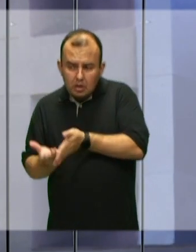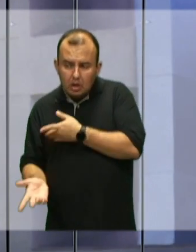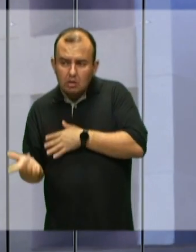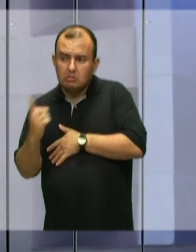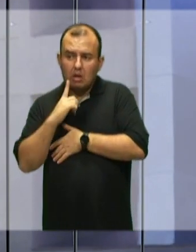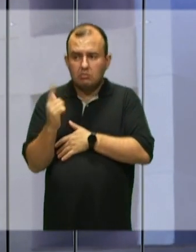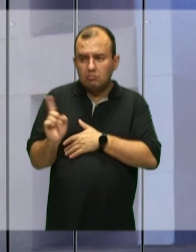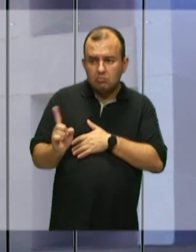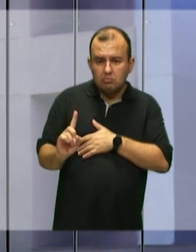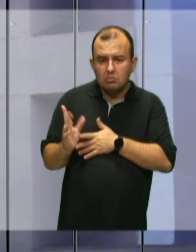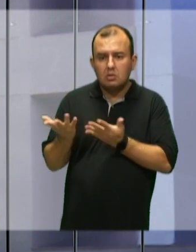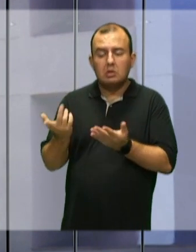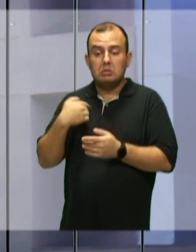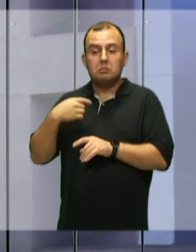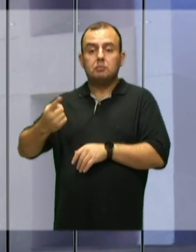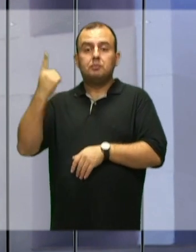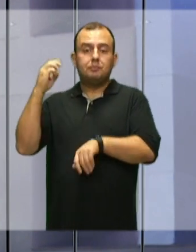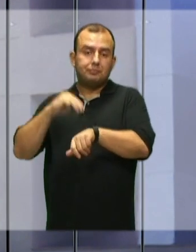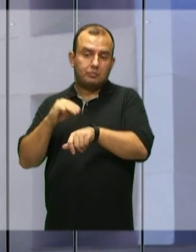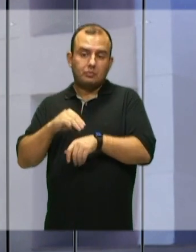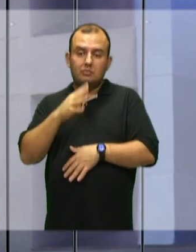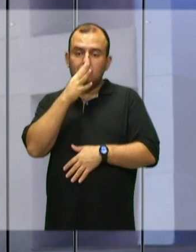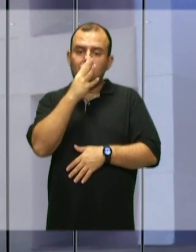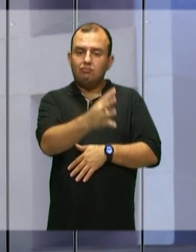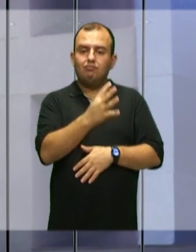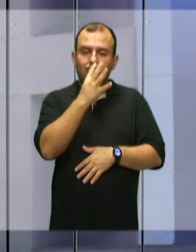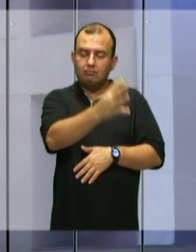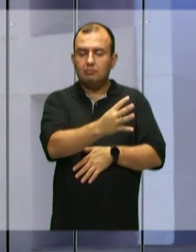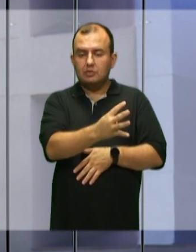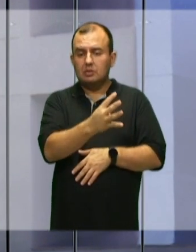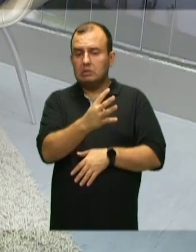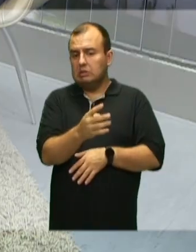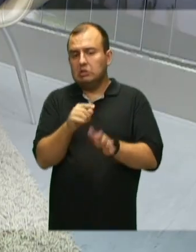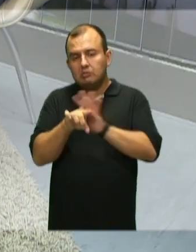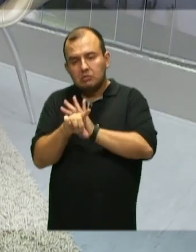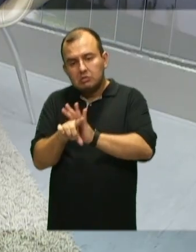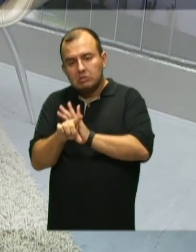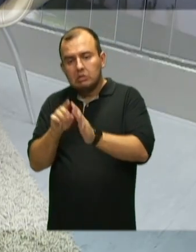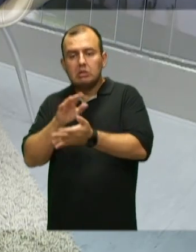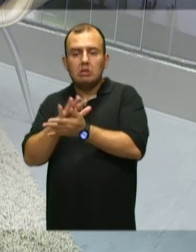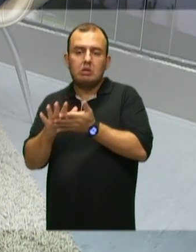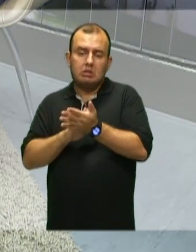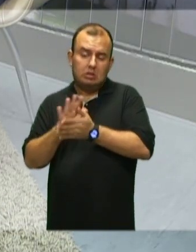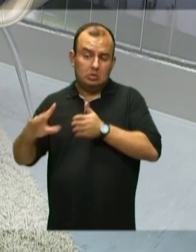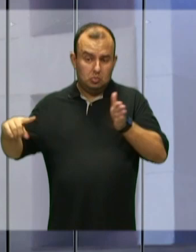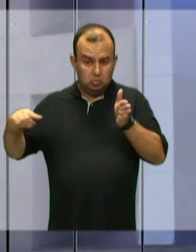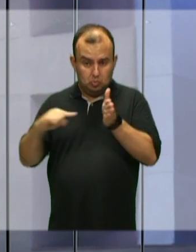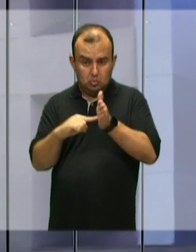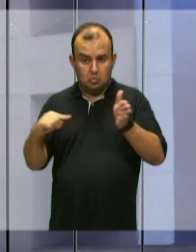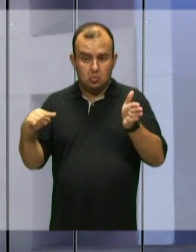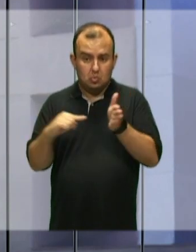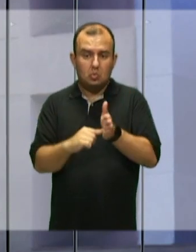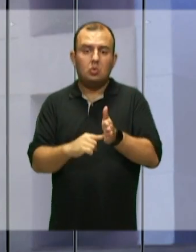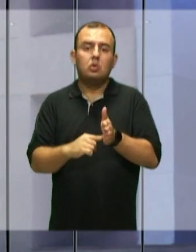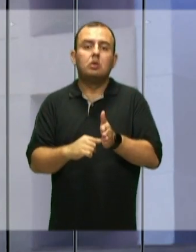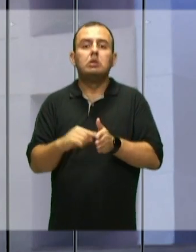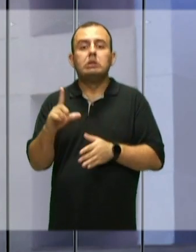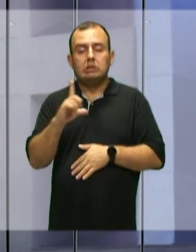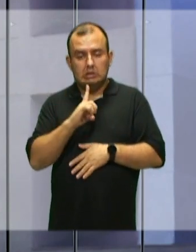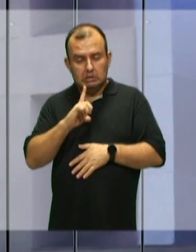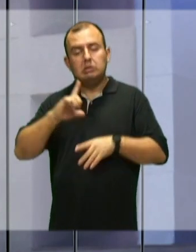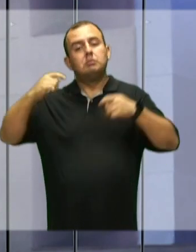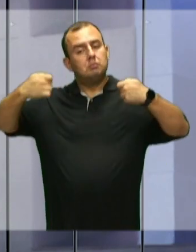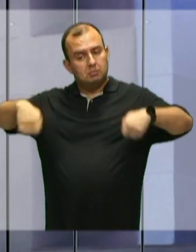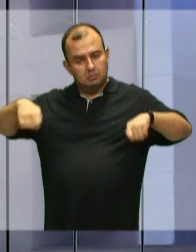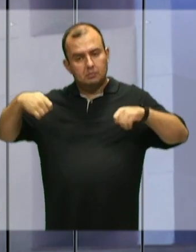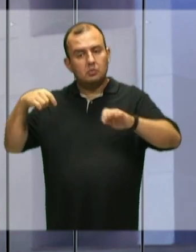de primeiro momento que a gente viu foi acusações sem ter essa investigação toda denúncia eu acredito nisso que houver Precisa